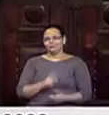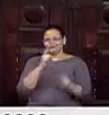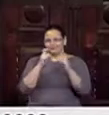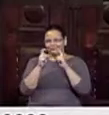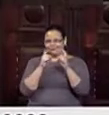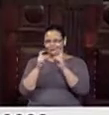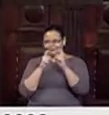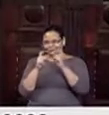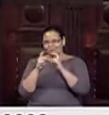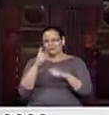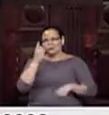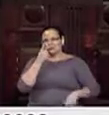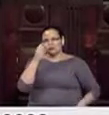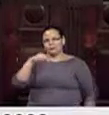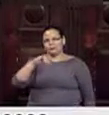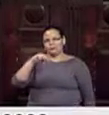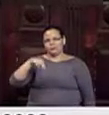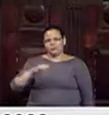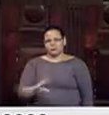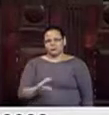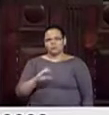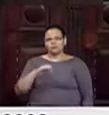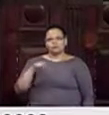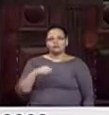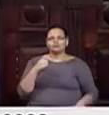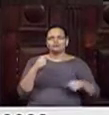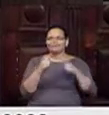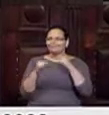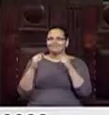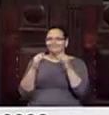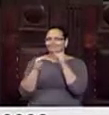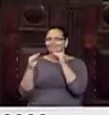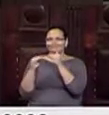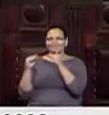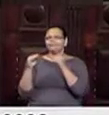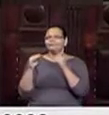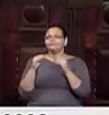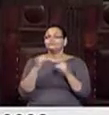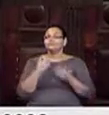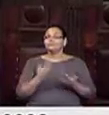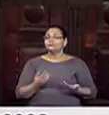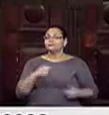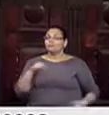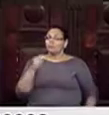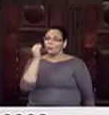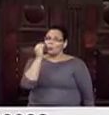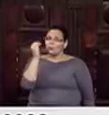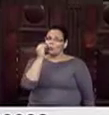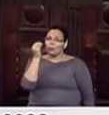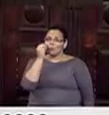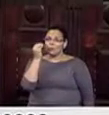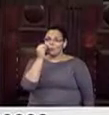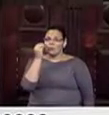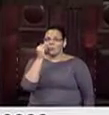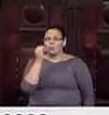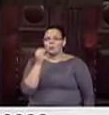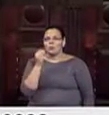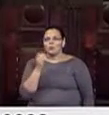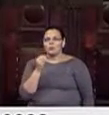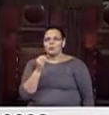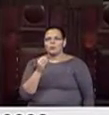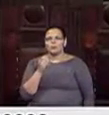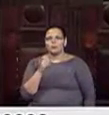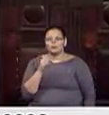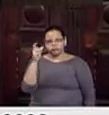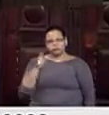debater com o deputado Carlos Mink nossas divergências é sempre uma mostra de extrema democracia e gentileza.